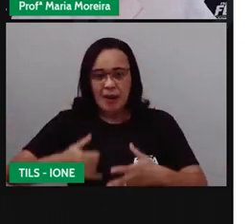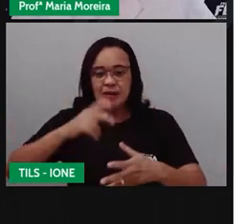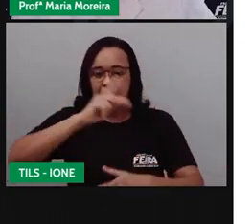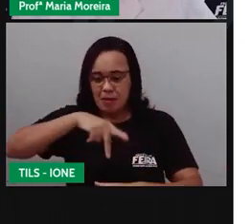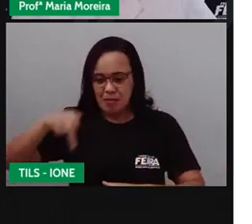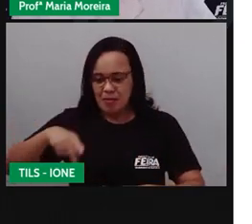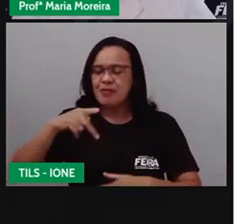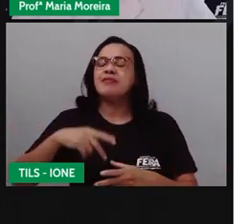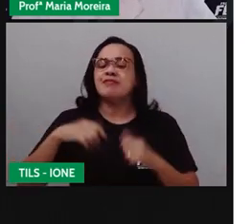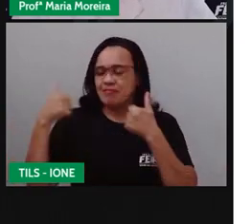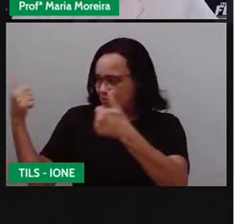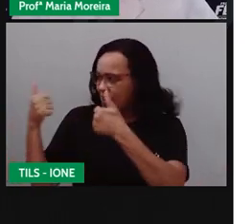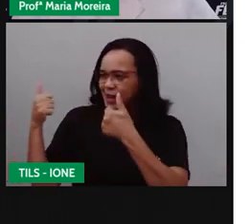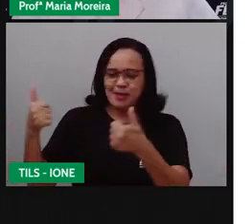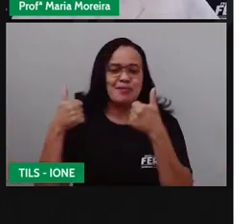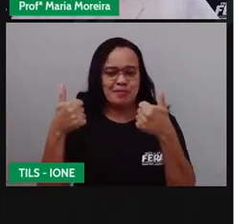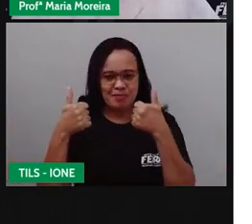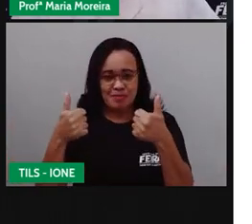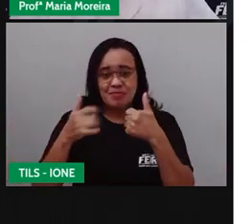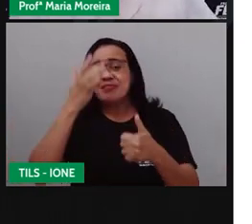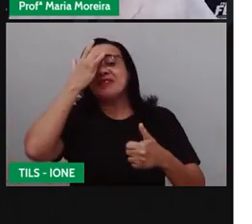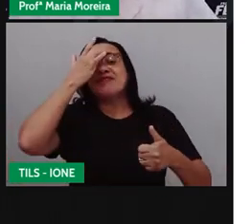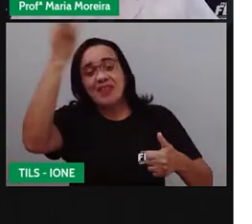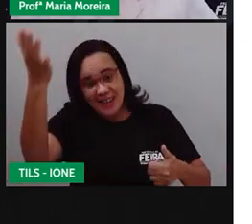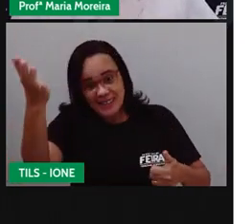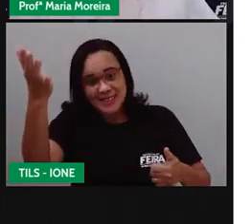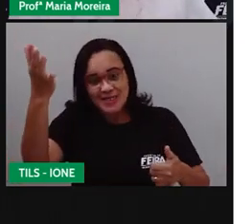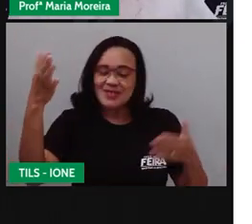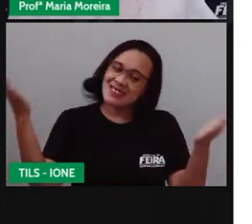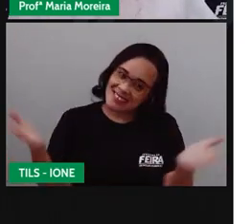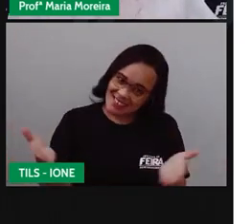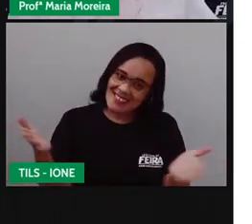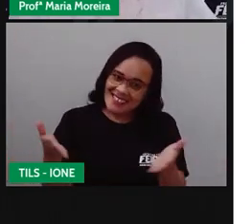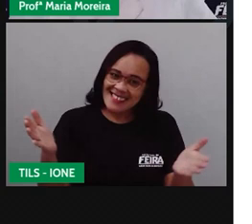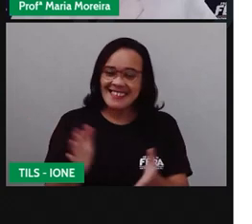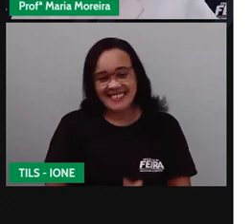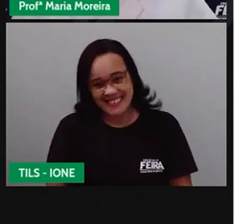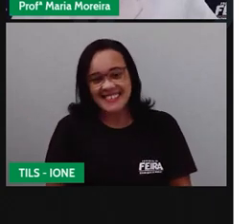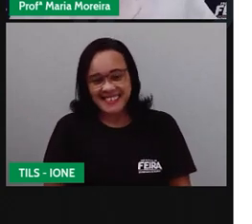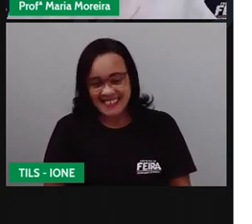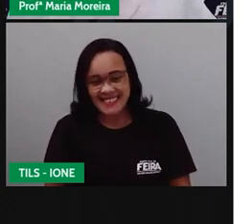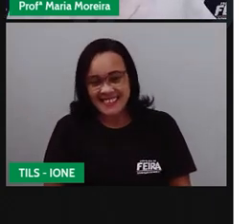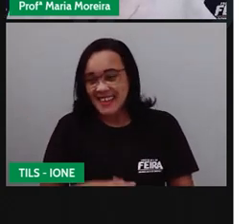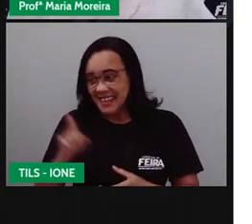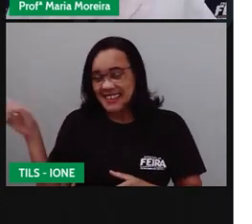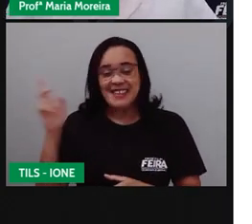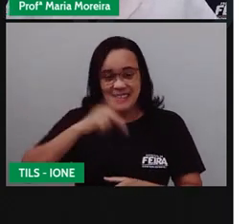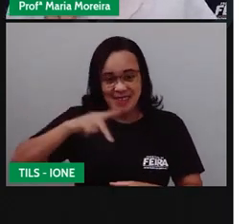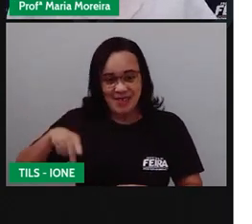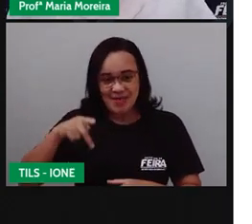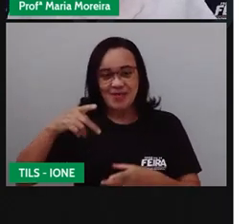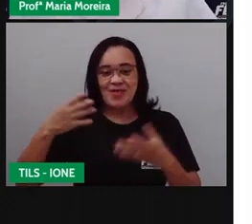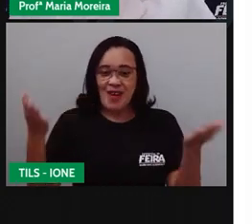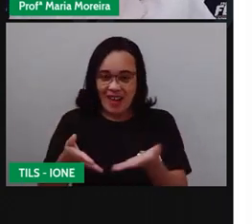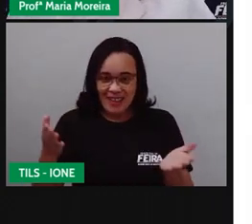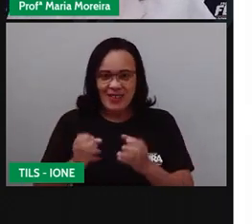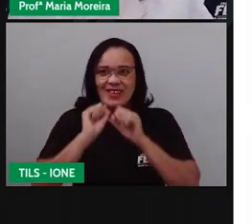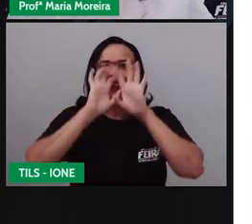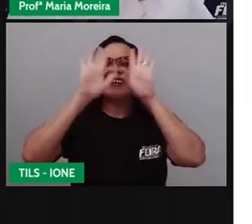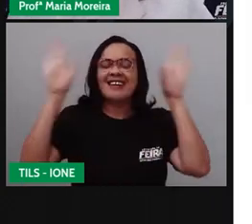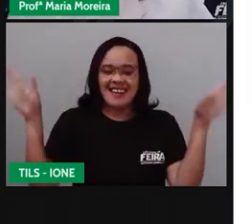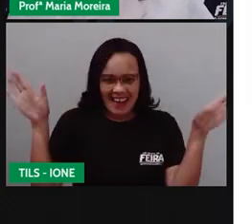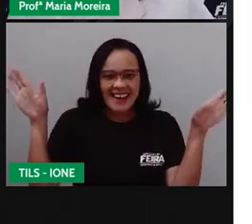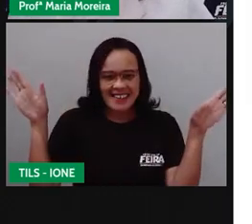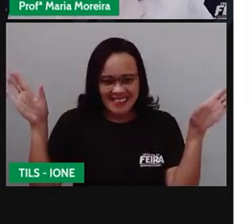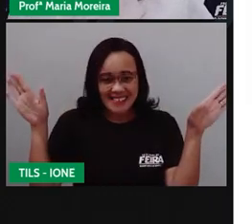fácil. Não vai ficar fácil, Ione? Pois é, Ione, ela entendeu tudo que eu expliquei. Eu sei que você entendeu. Vamos lá. Você já tinha ouvido falar em